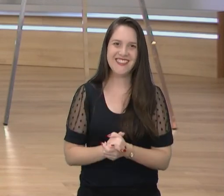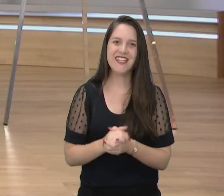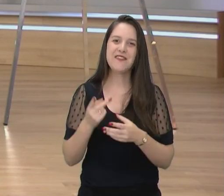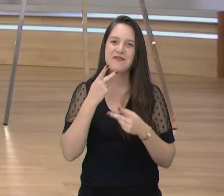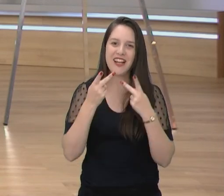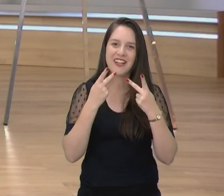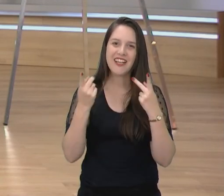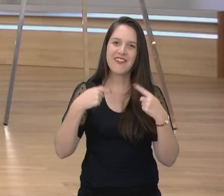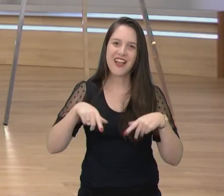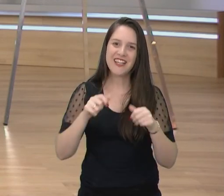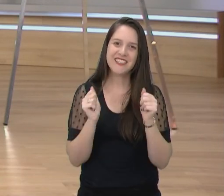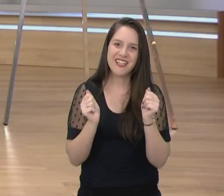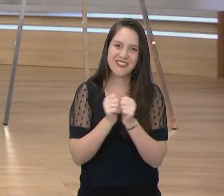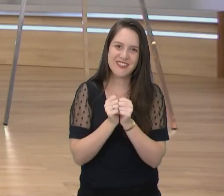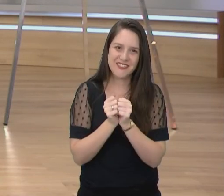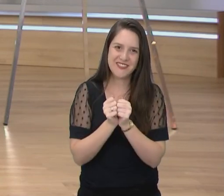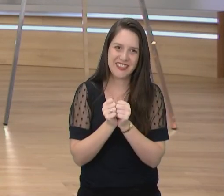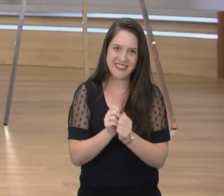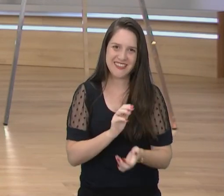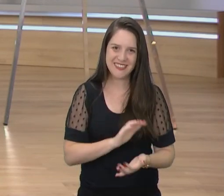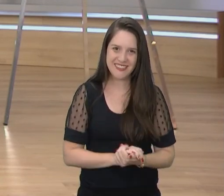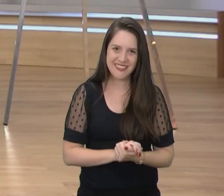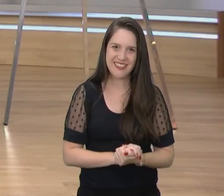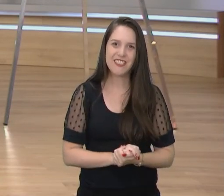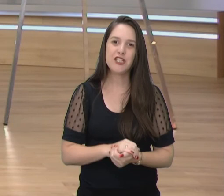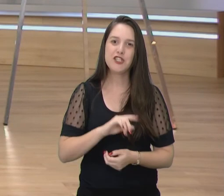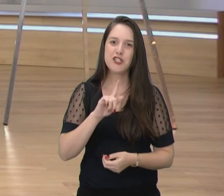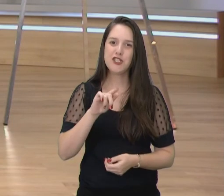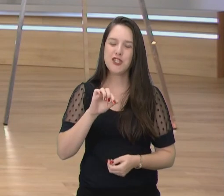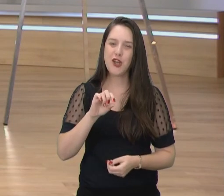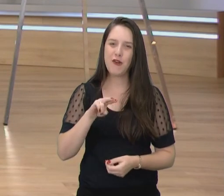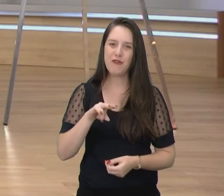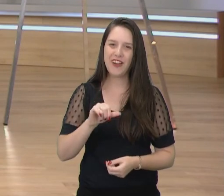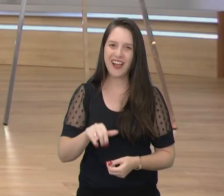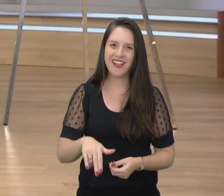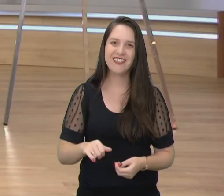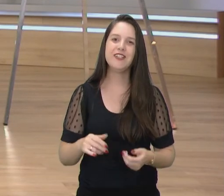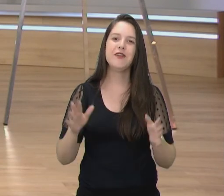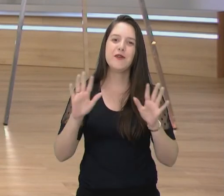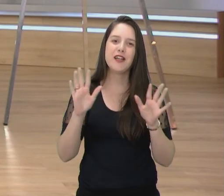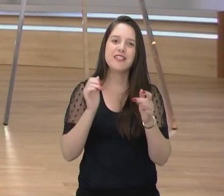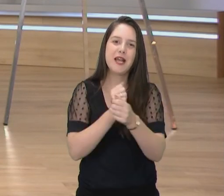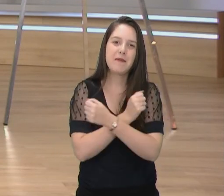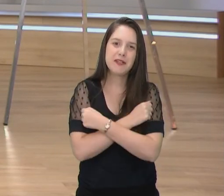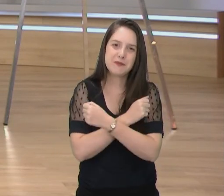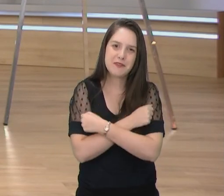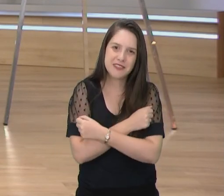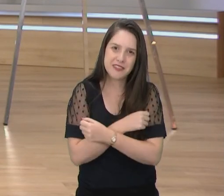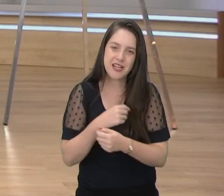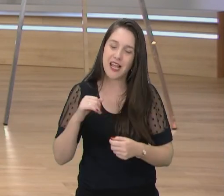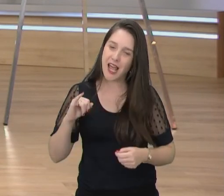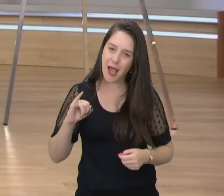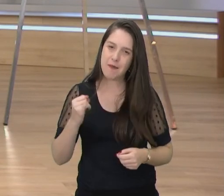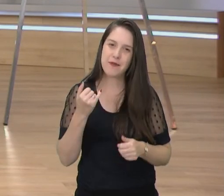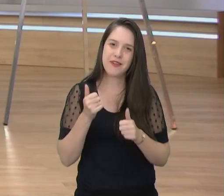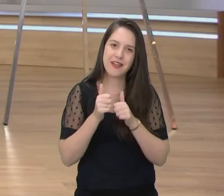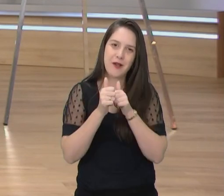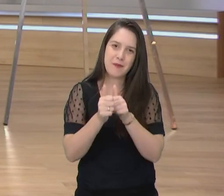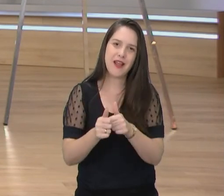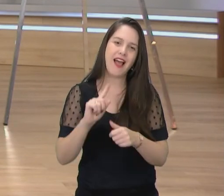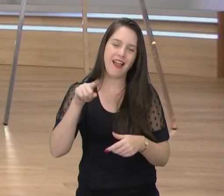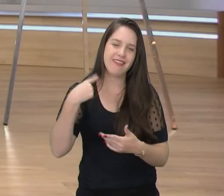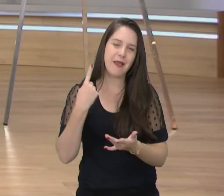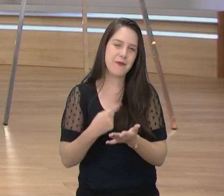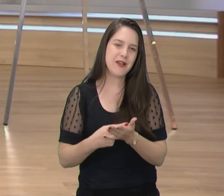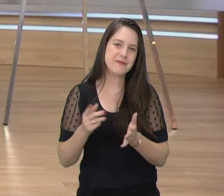gente também. Giovana é Juliano? Giovanni, desculpa. Um grande abraço a todos vocês e a vocês que nos acompanharam. Até a